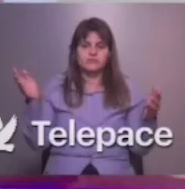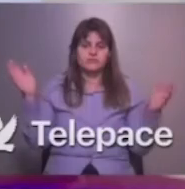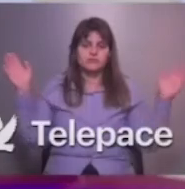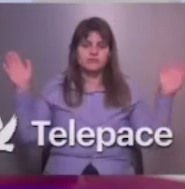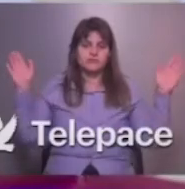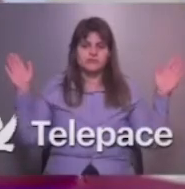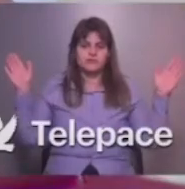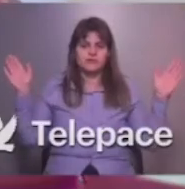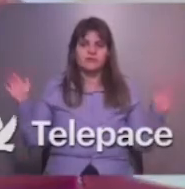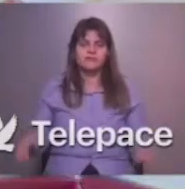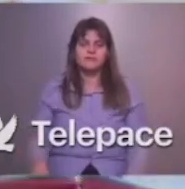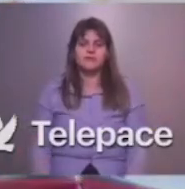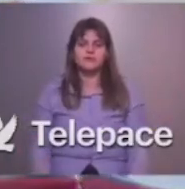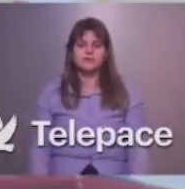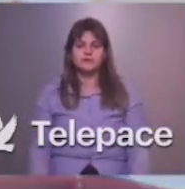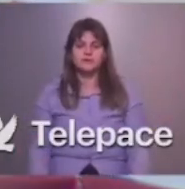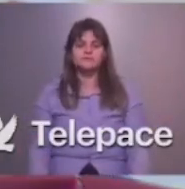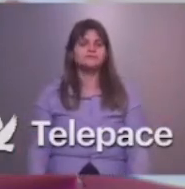tradetur.